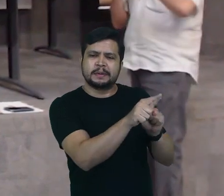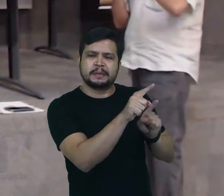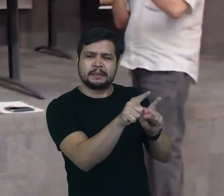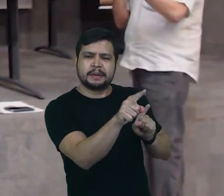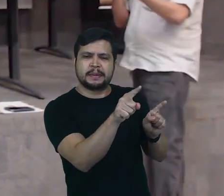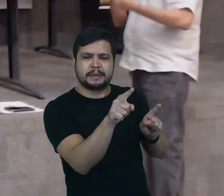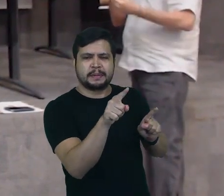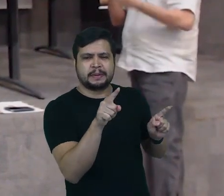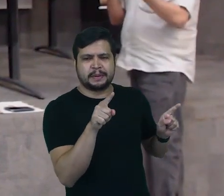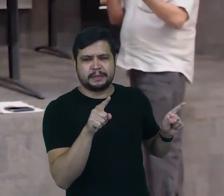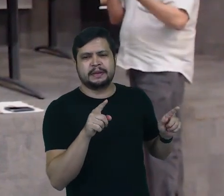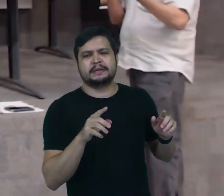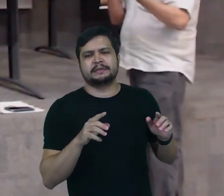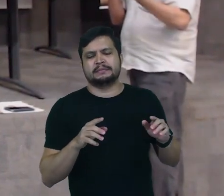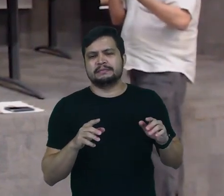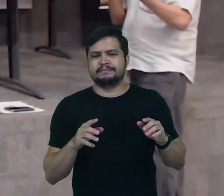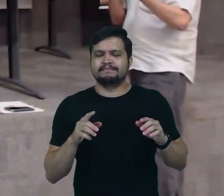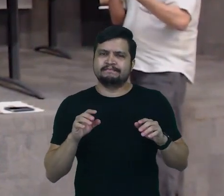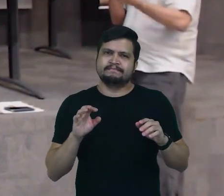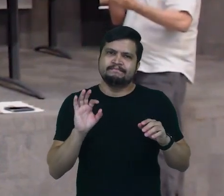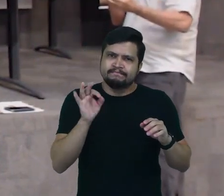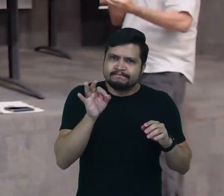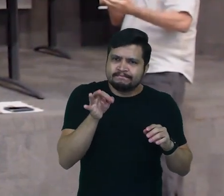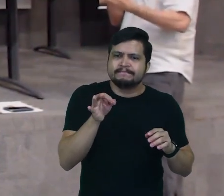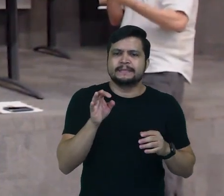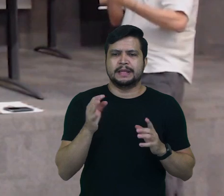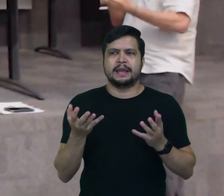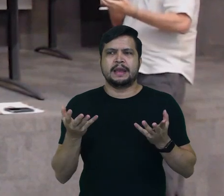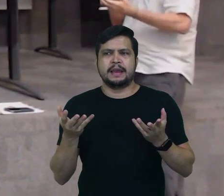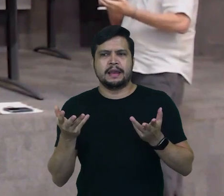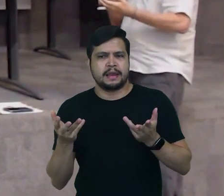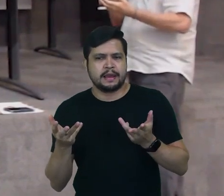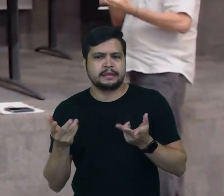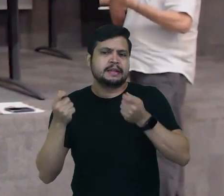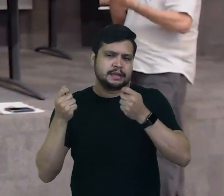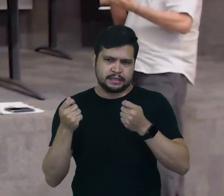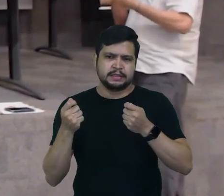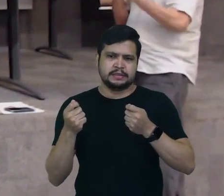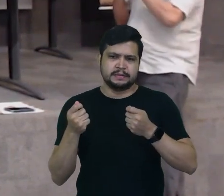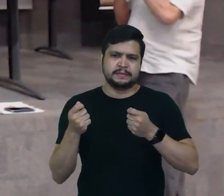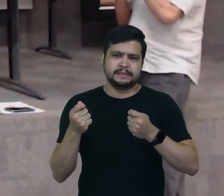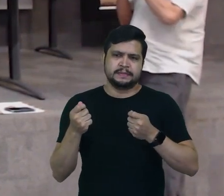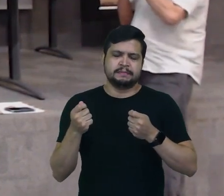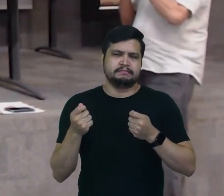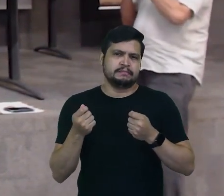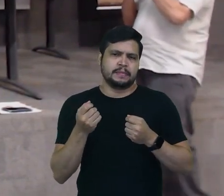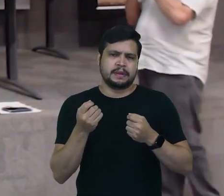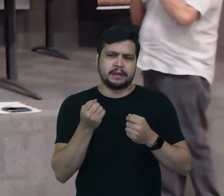conheço, no mínimo, um excelente aluno, um excelente egresso. Eu acho